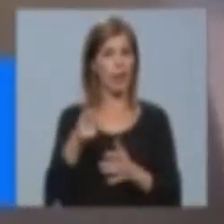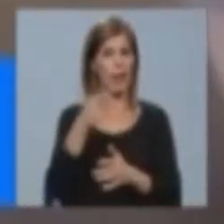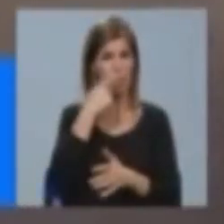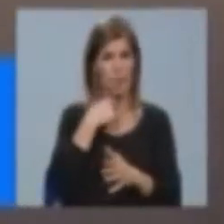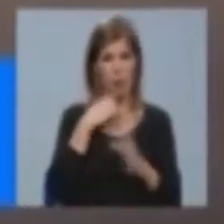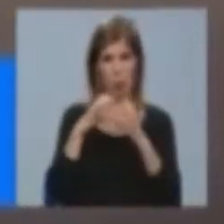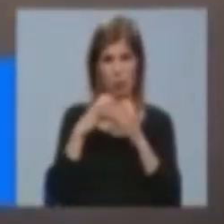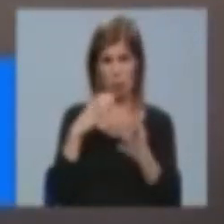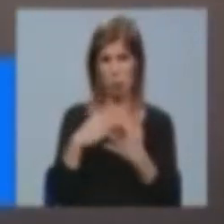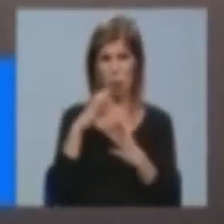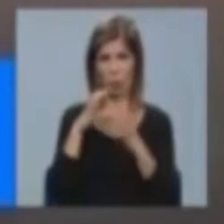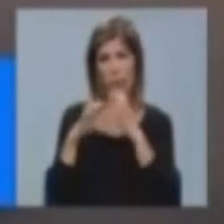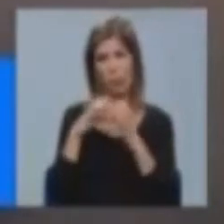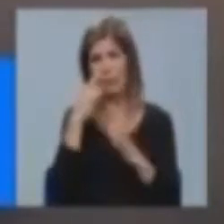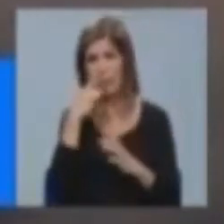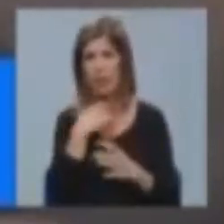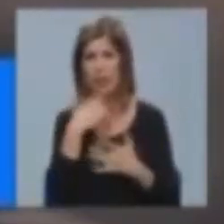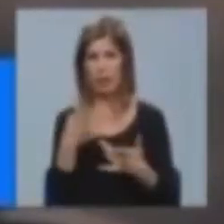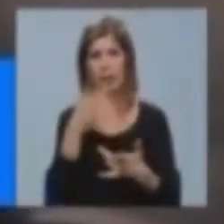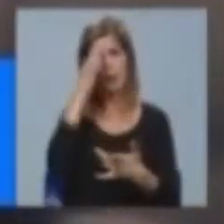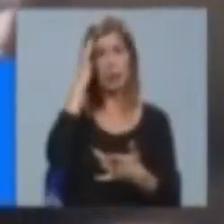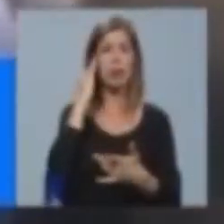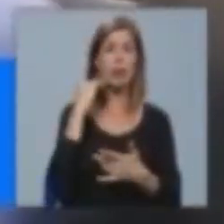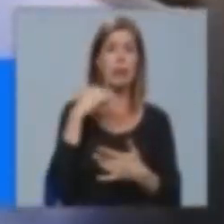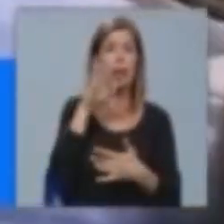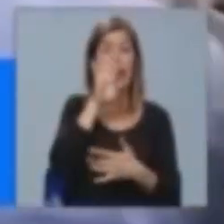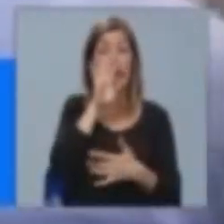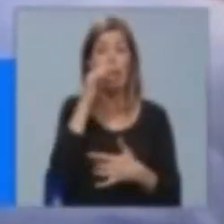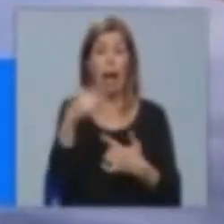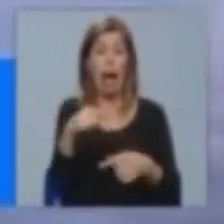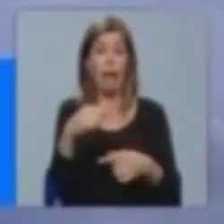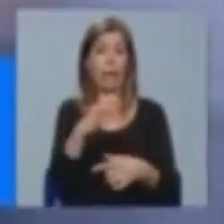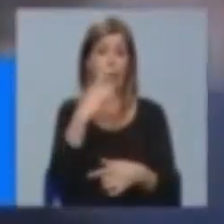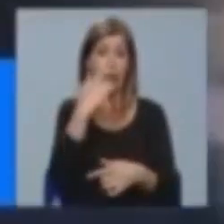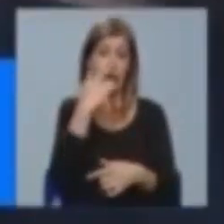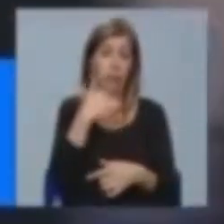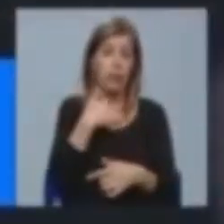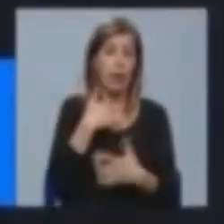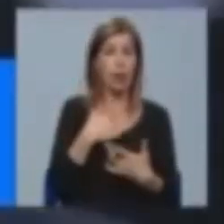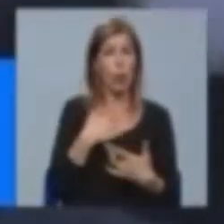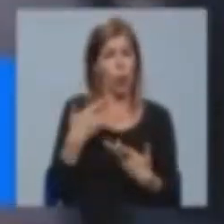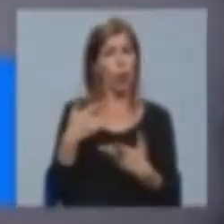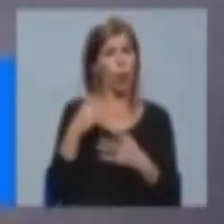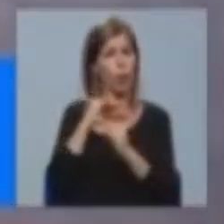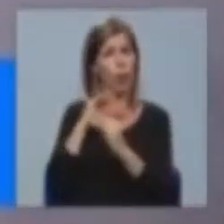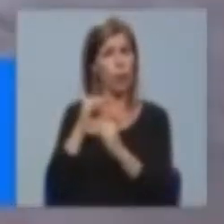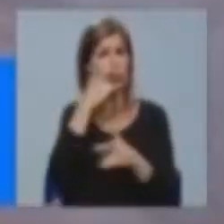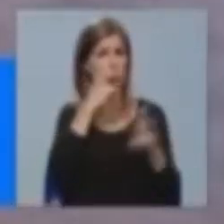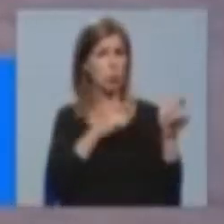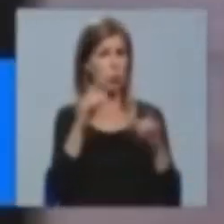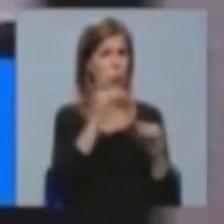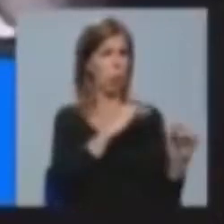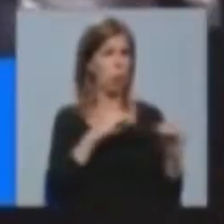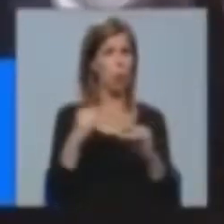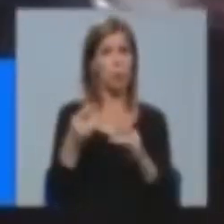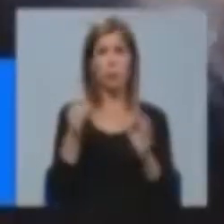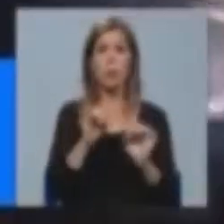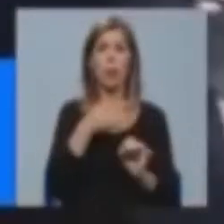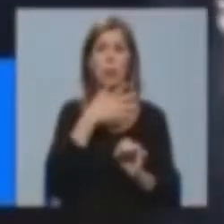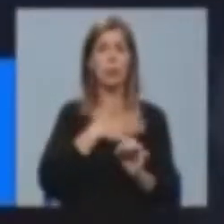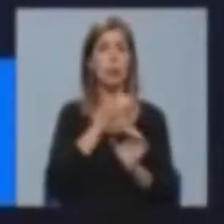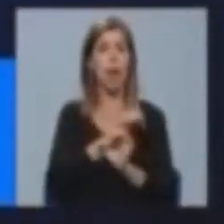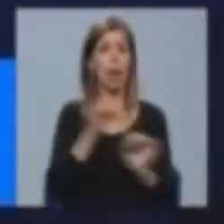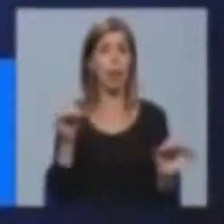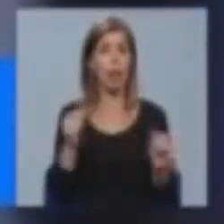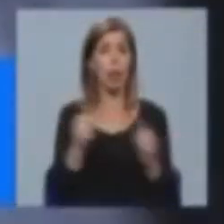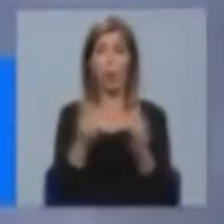apenas? Se houve alguma falha, mas o que eu sinto agora conversando com as pessoas é que ninguém fala disso.